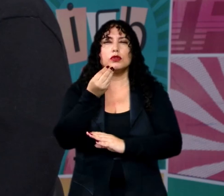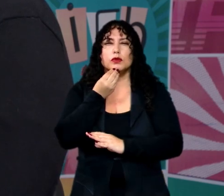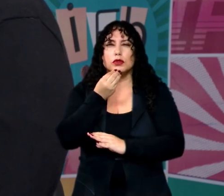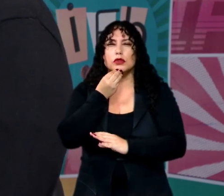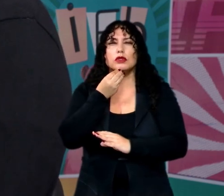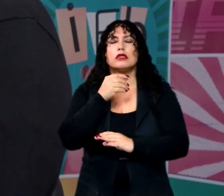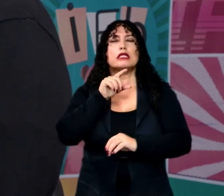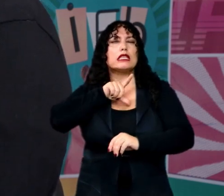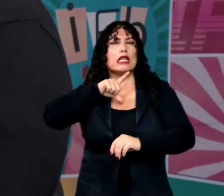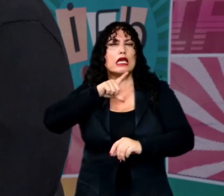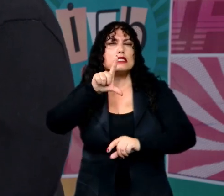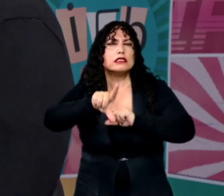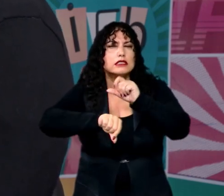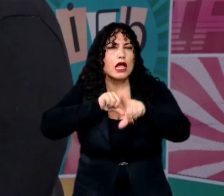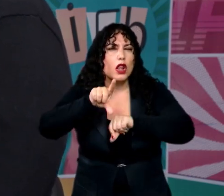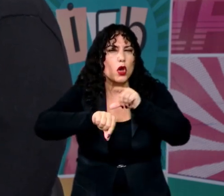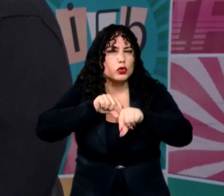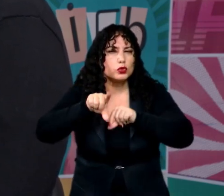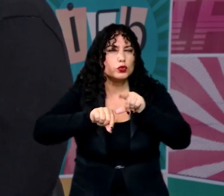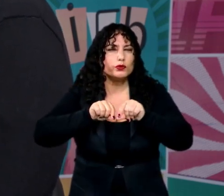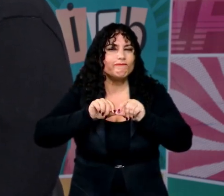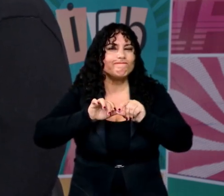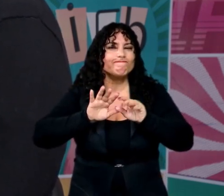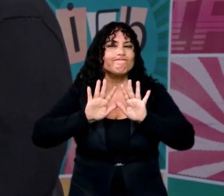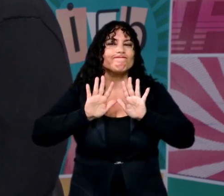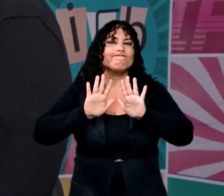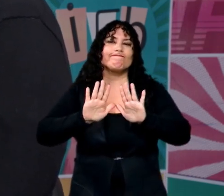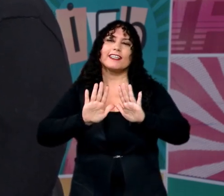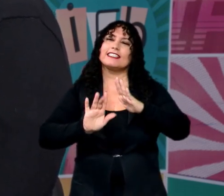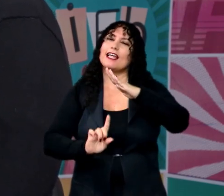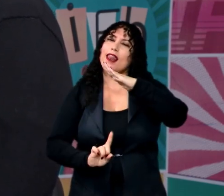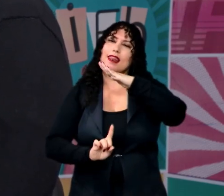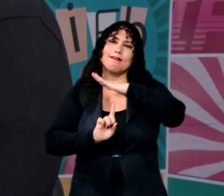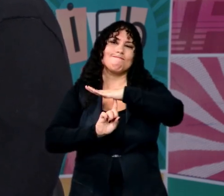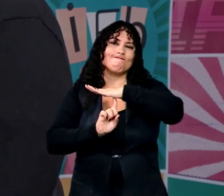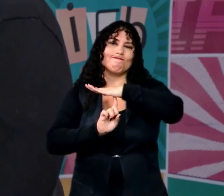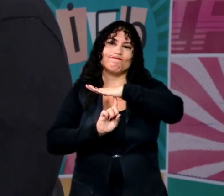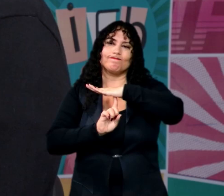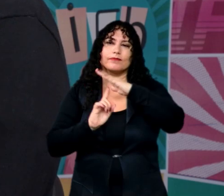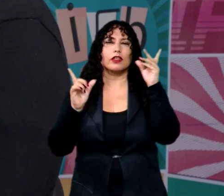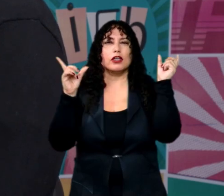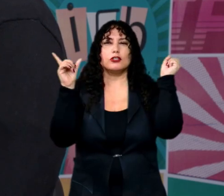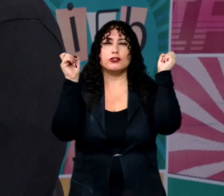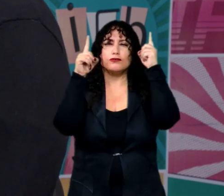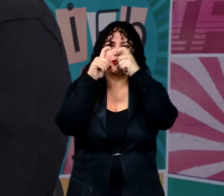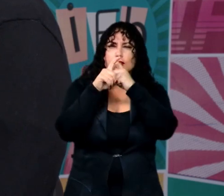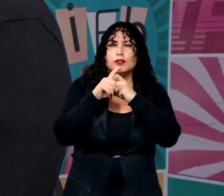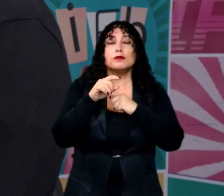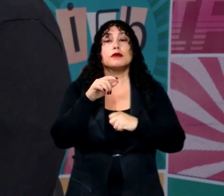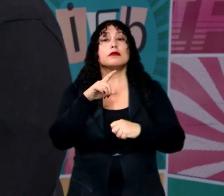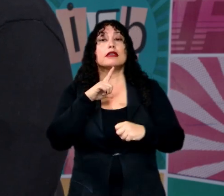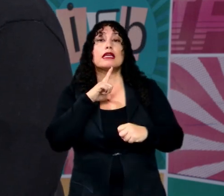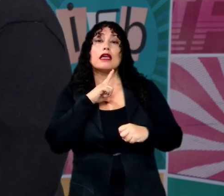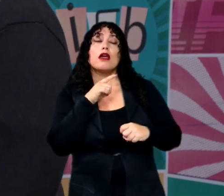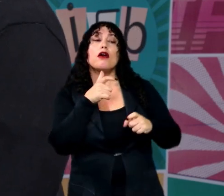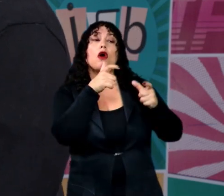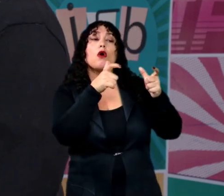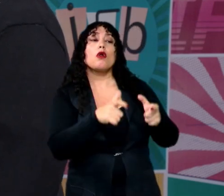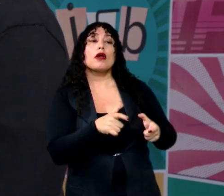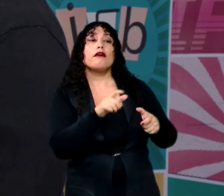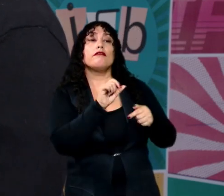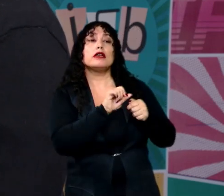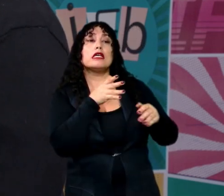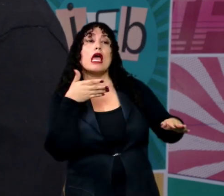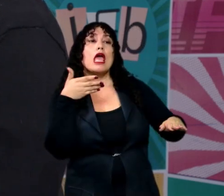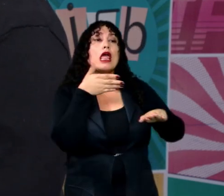tem seleções, mas é bem limitado e difícil, especialmente porque você não tem um lugar que você fala, olha, eu